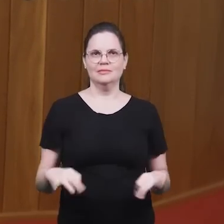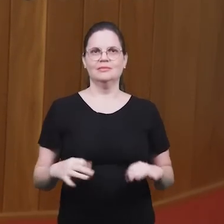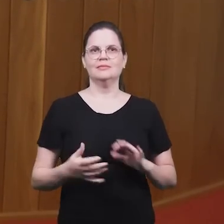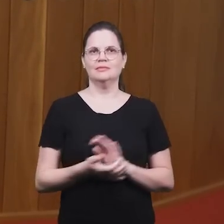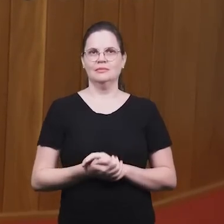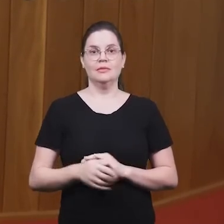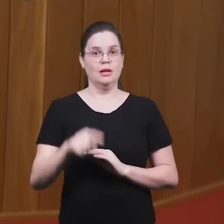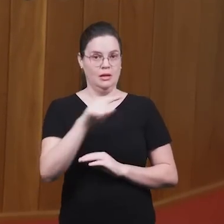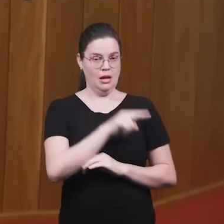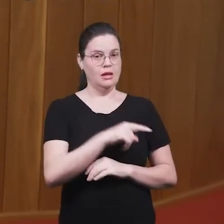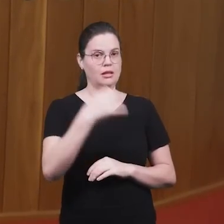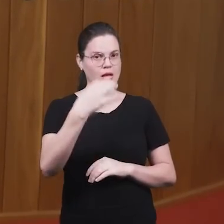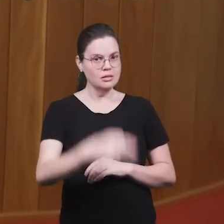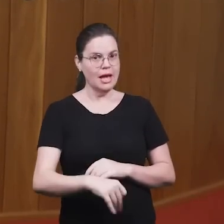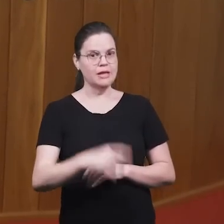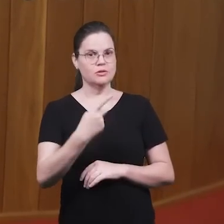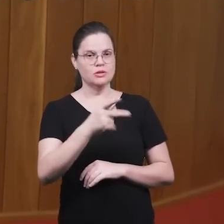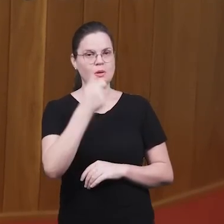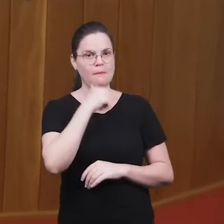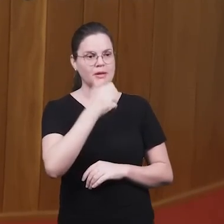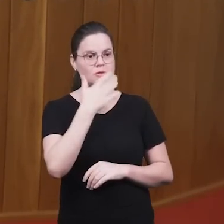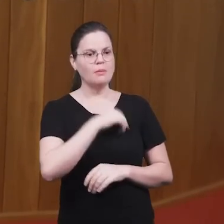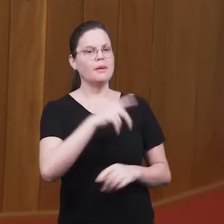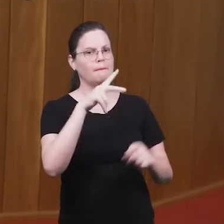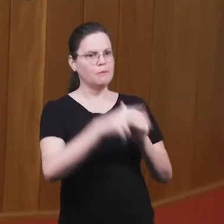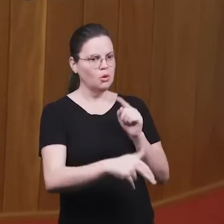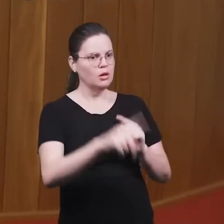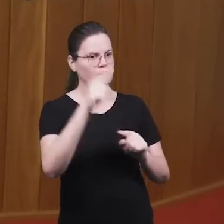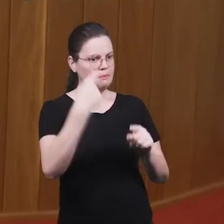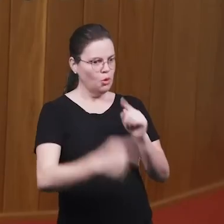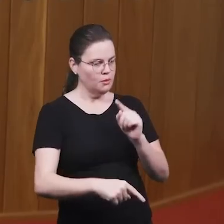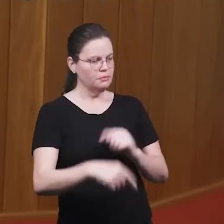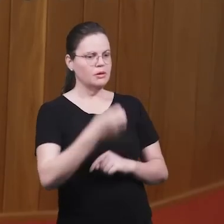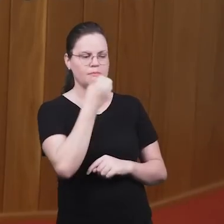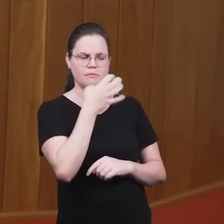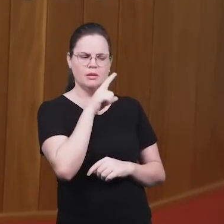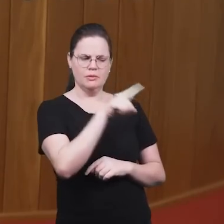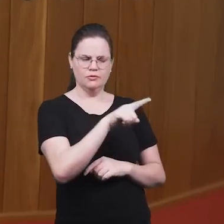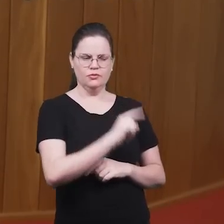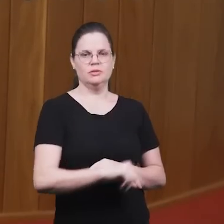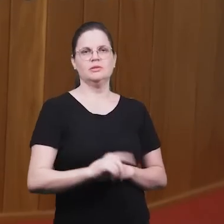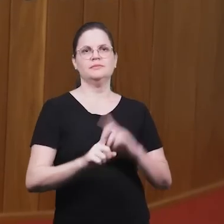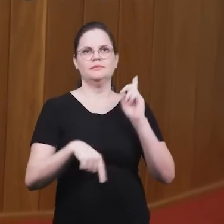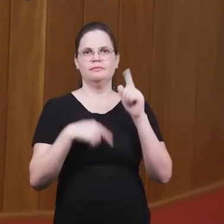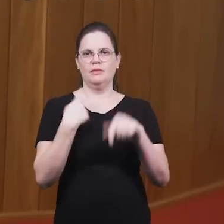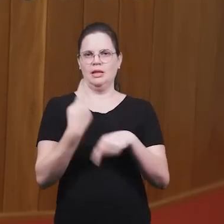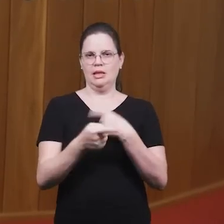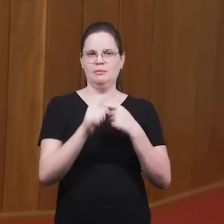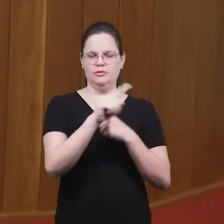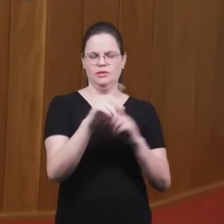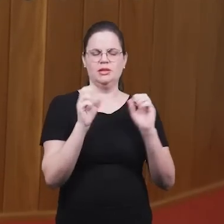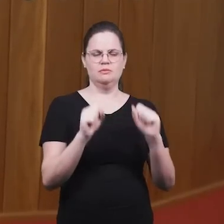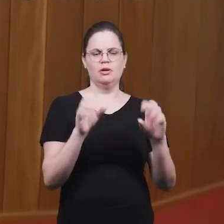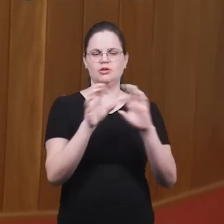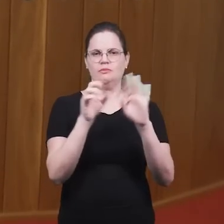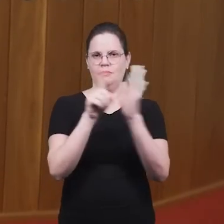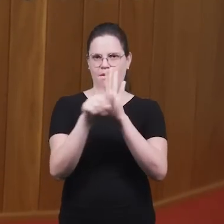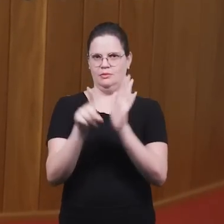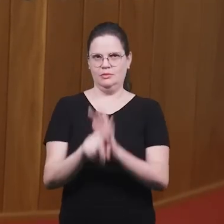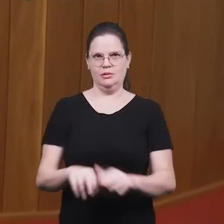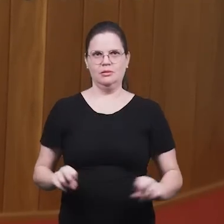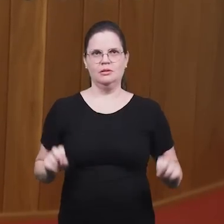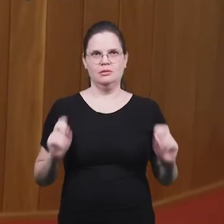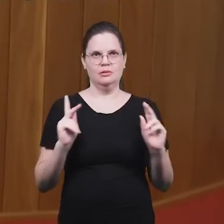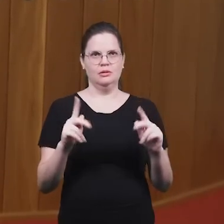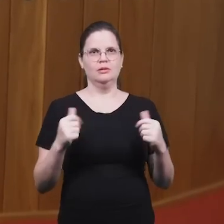Isso mesmo. E foi uma proibição para o seu bem, sabia? Daqui a pouquinho a tia vai abrir e vocês vão perguntar tudo, tá